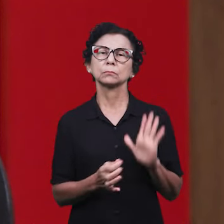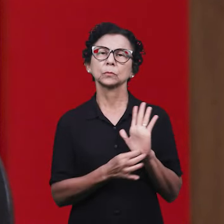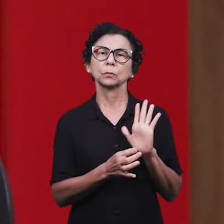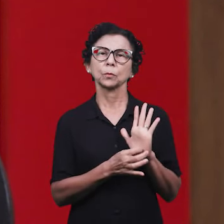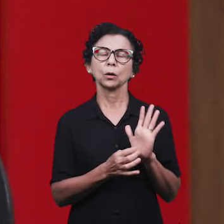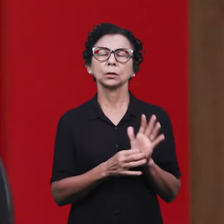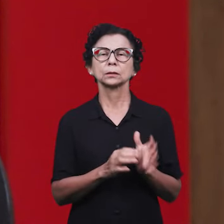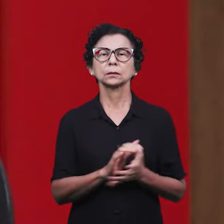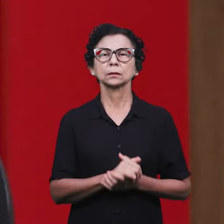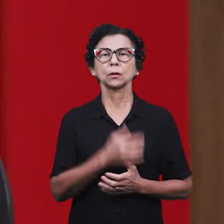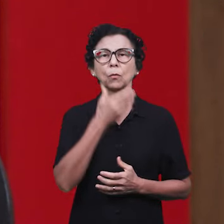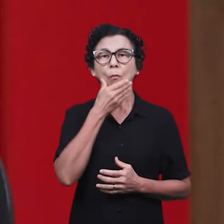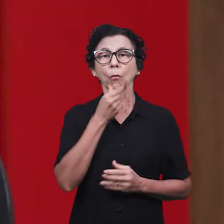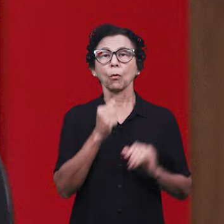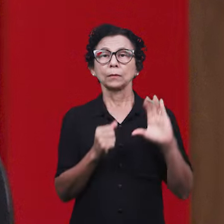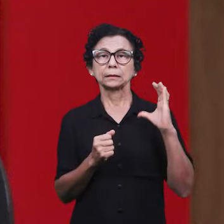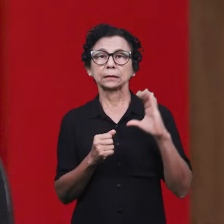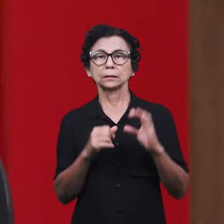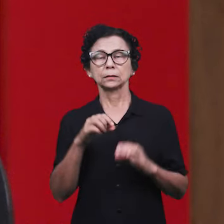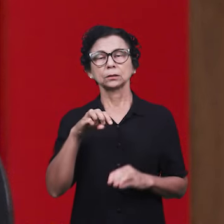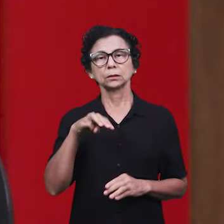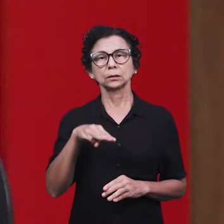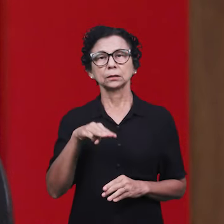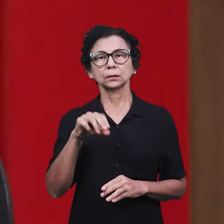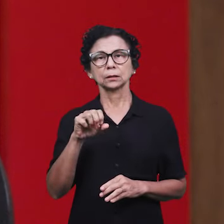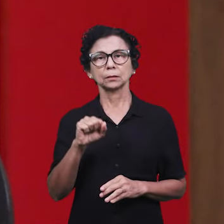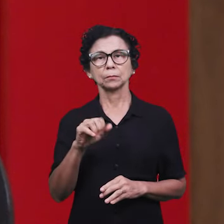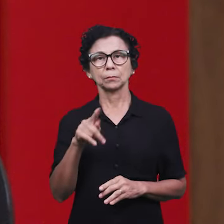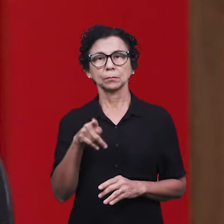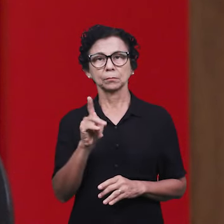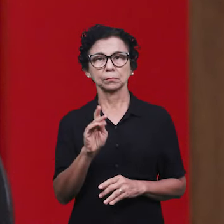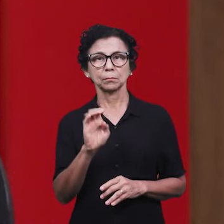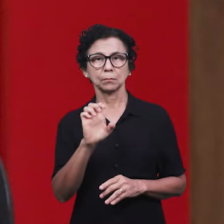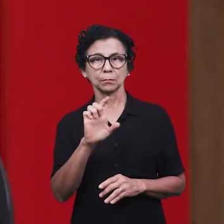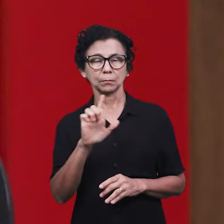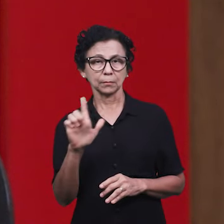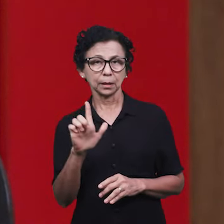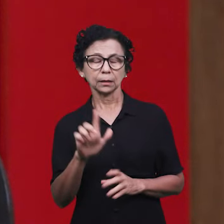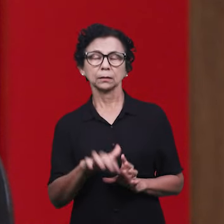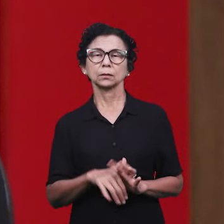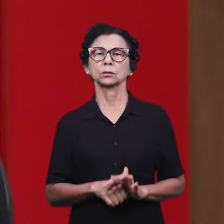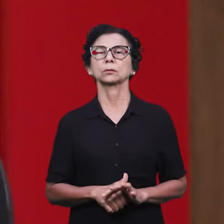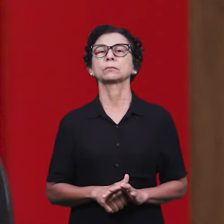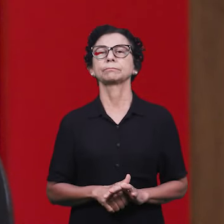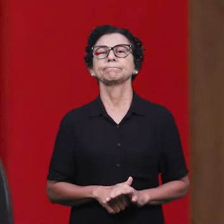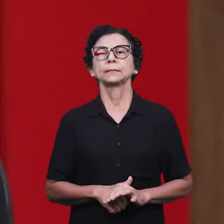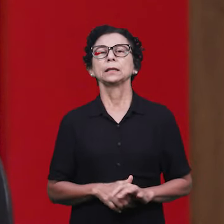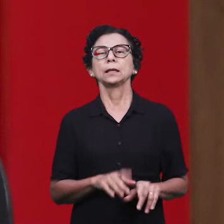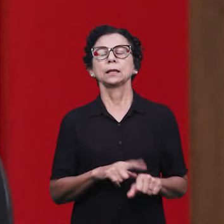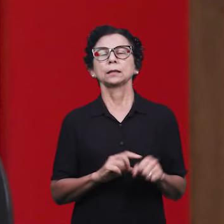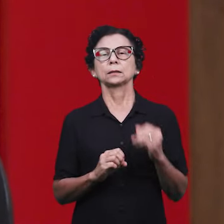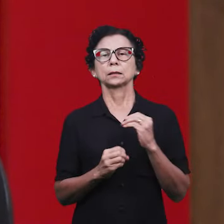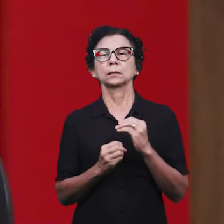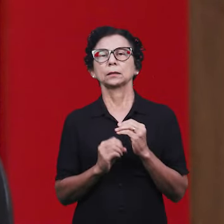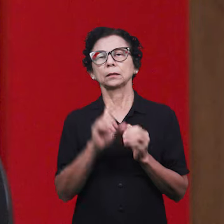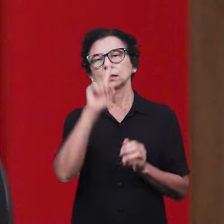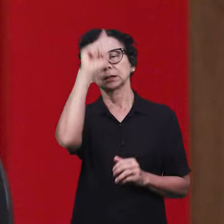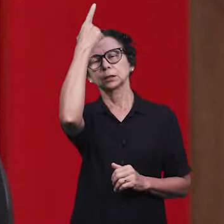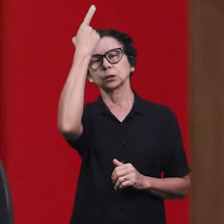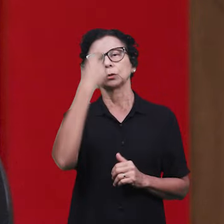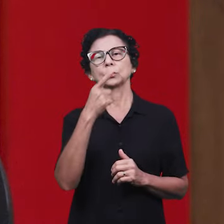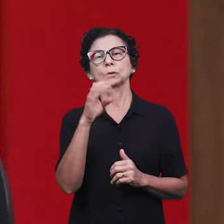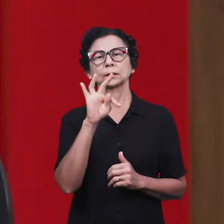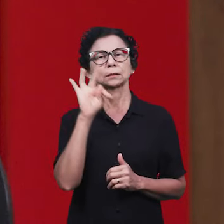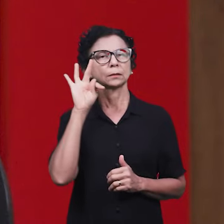chamado Michael Berry, que ele foi um dos protagonistas desta teoria. Ele até escreveu um livro,